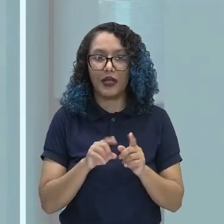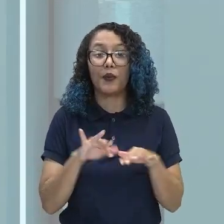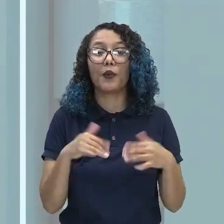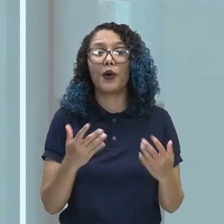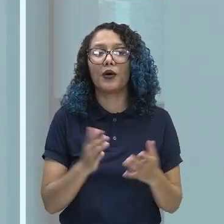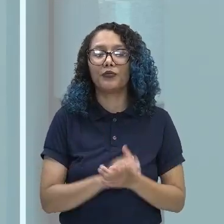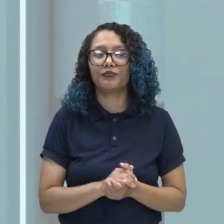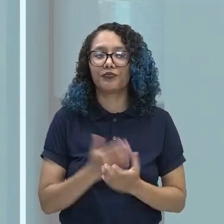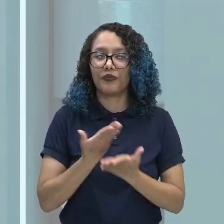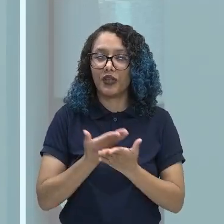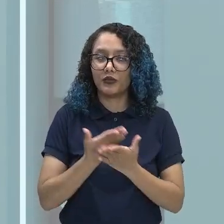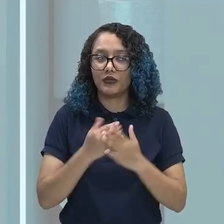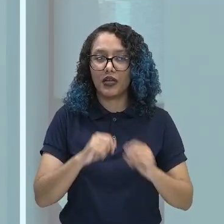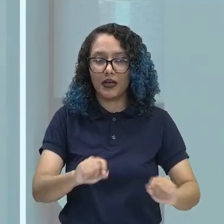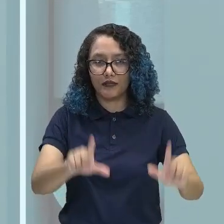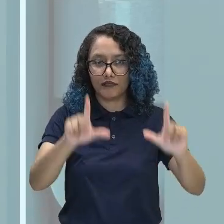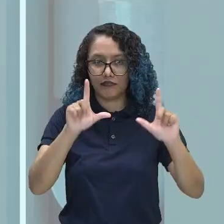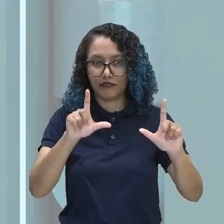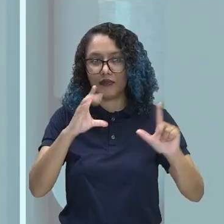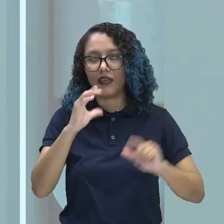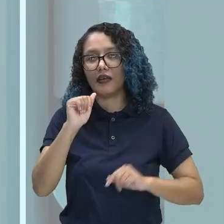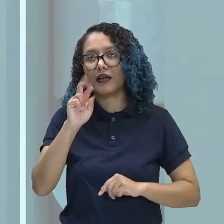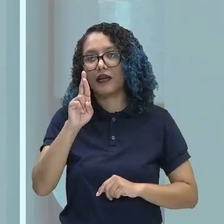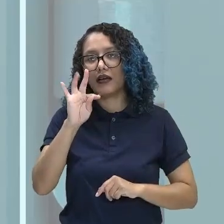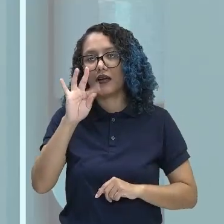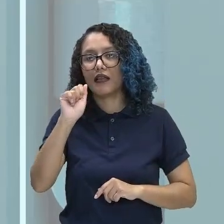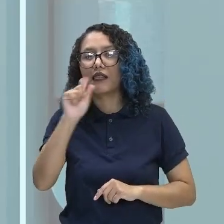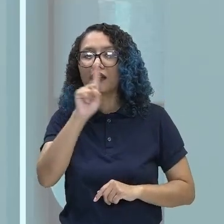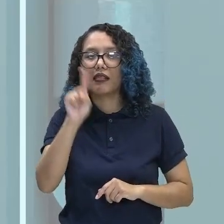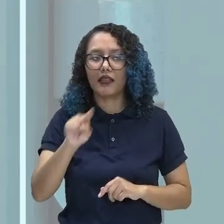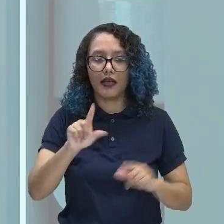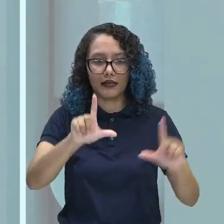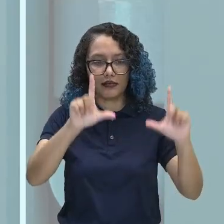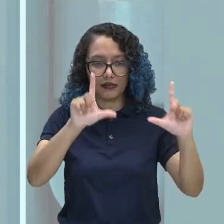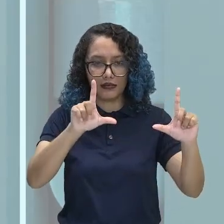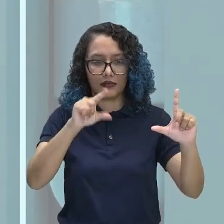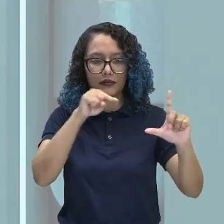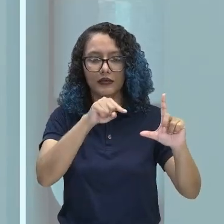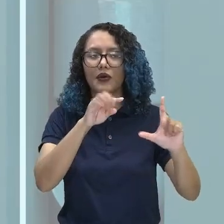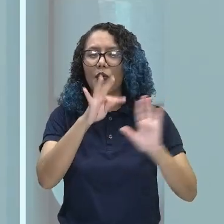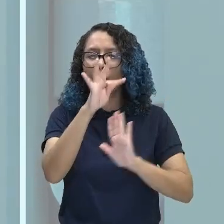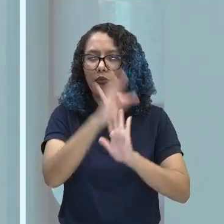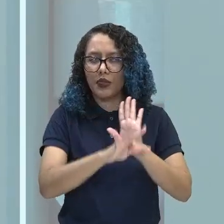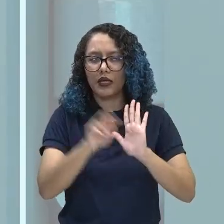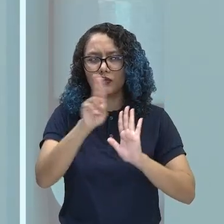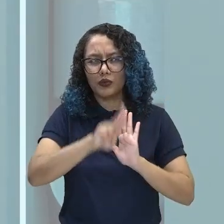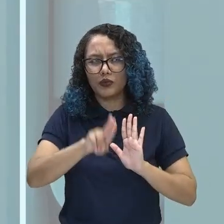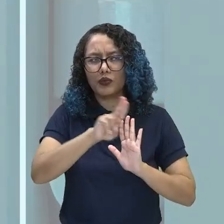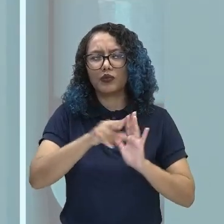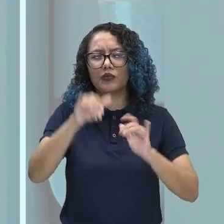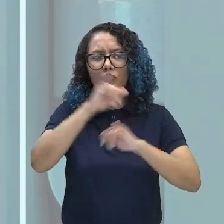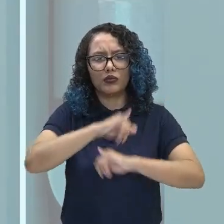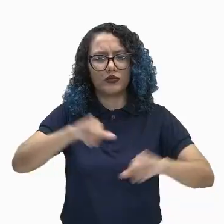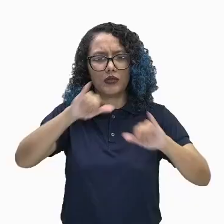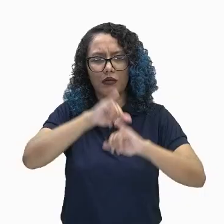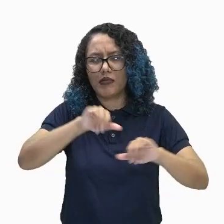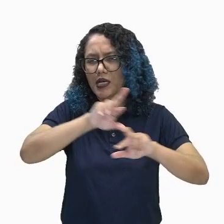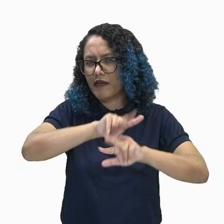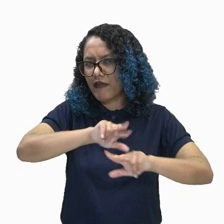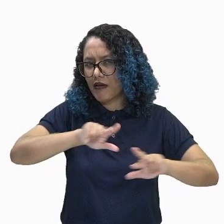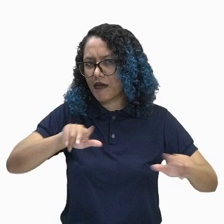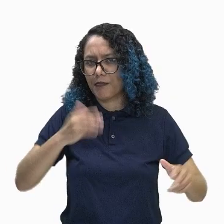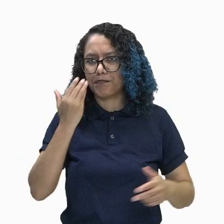o estudo do cartaz que é um texto que é utilizado em campanhas publicitárias. Colocando aí